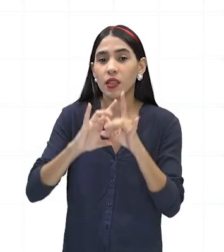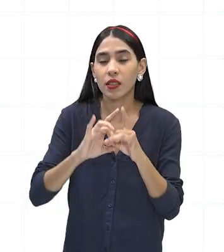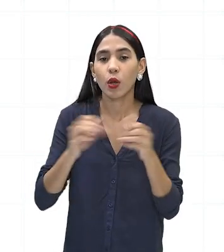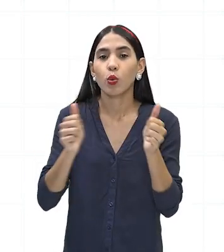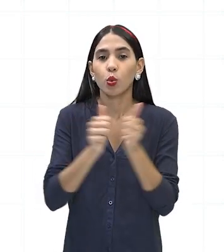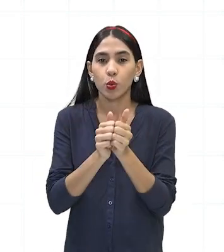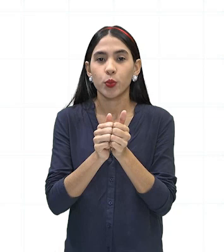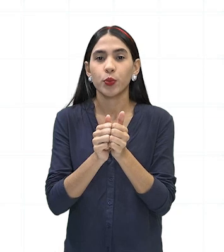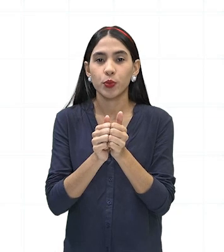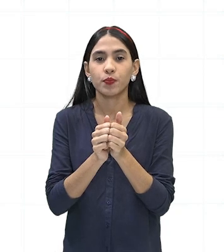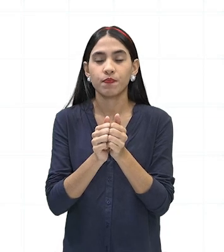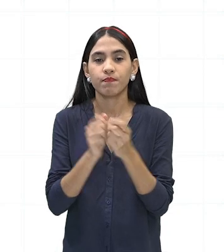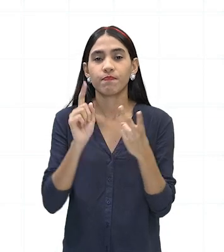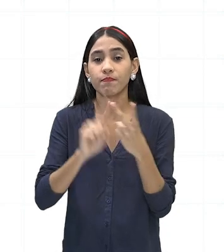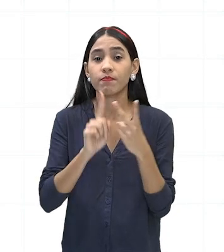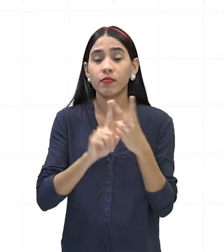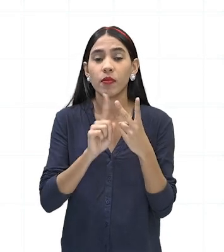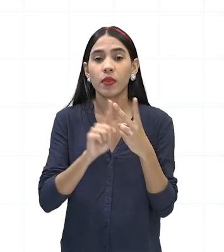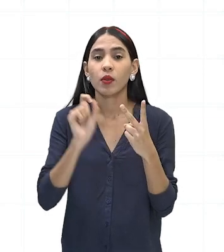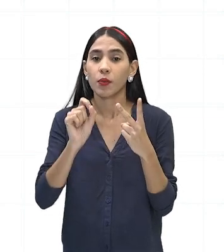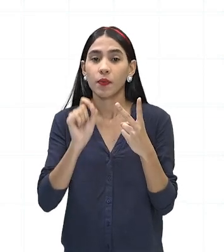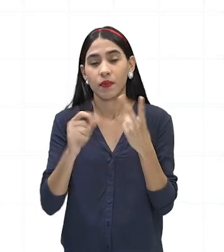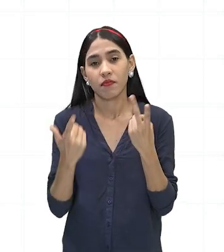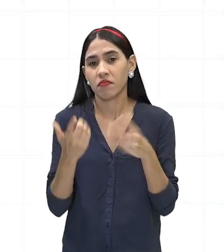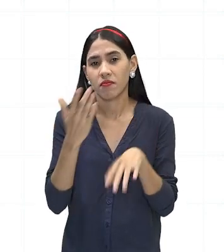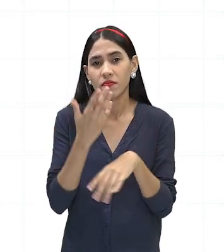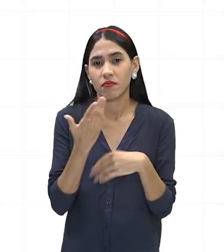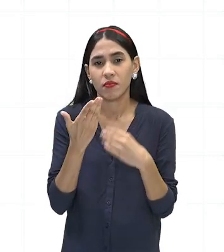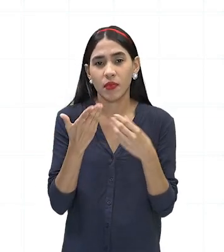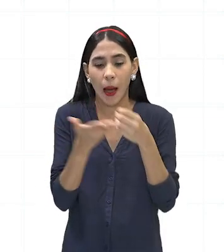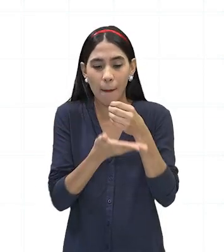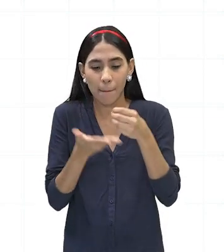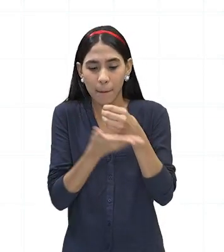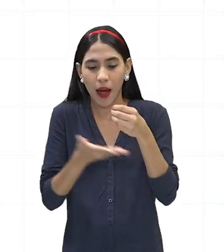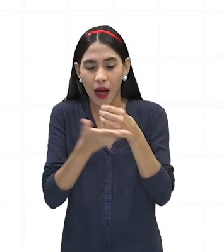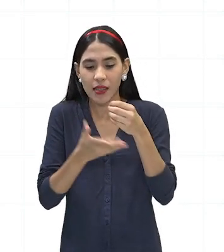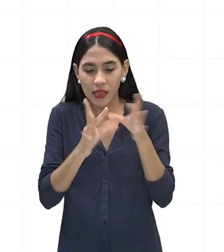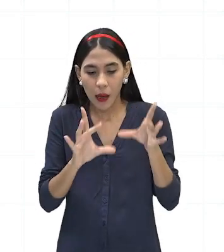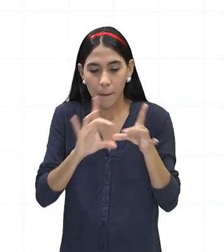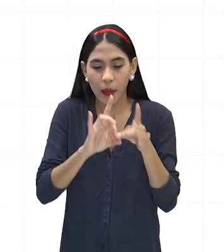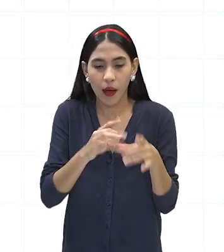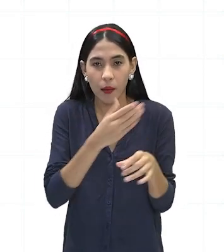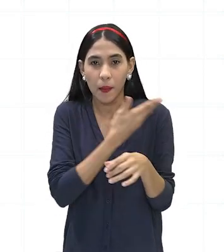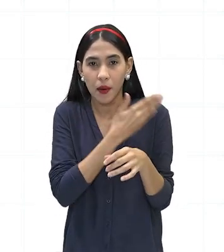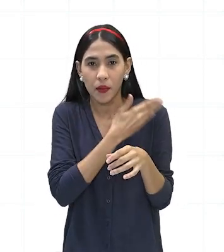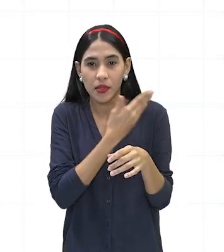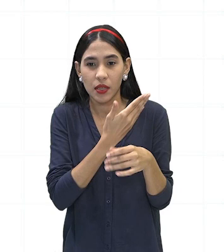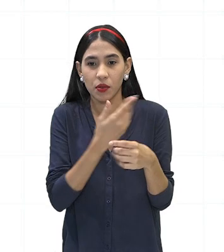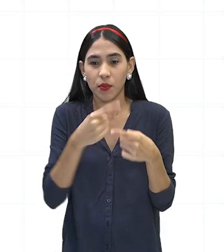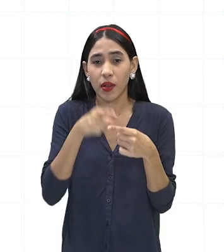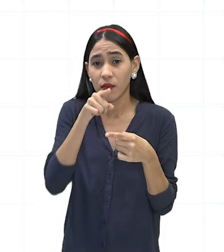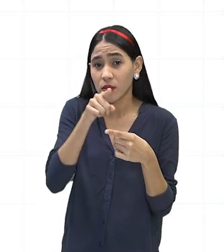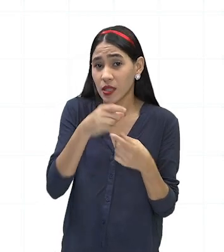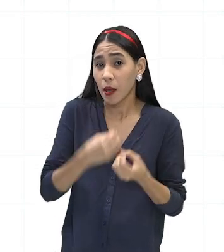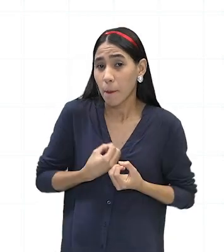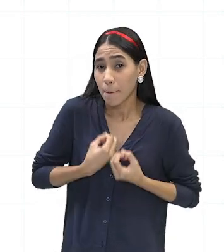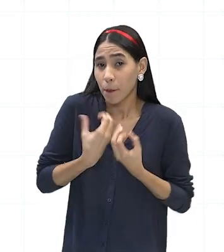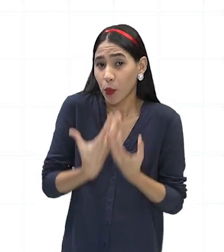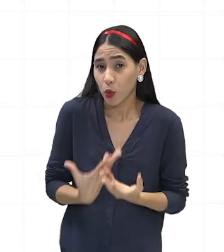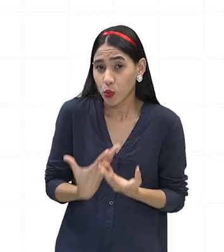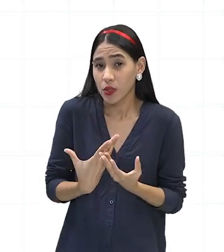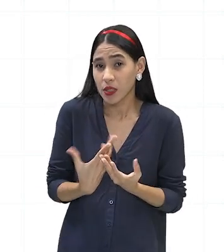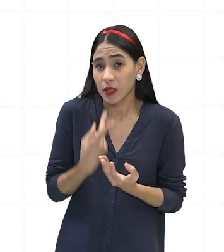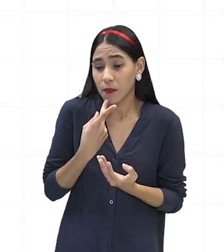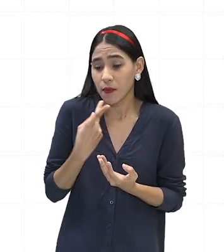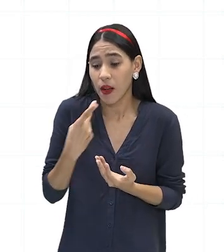juntinhos. O estereótipo seria praticamente a base ali do preconceito, porque você vai produzir aquela imagem,